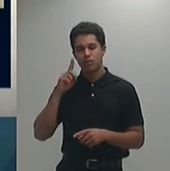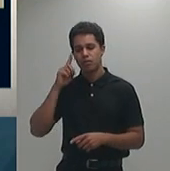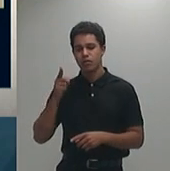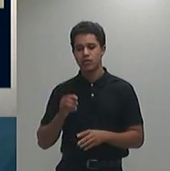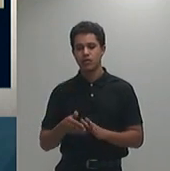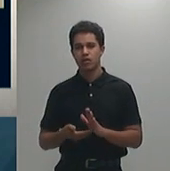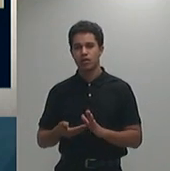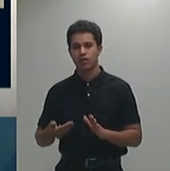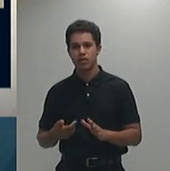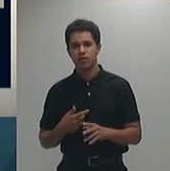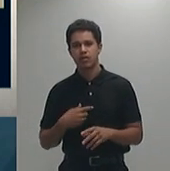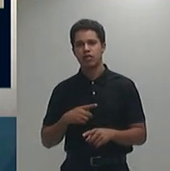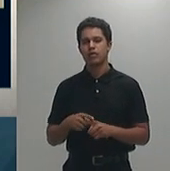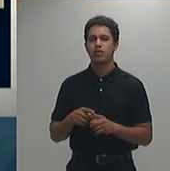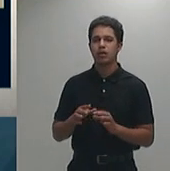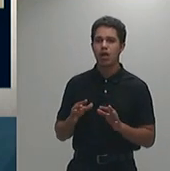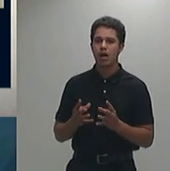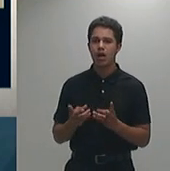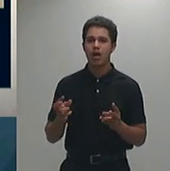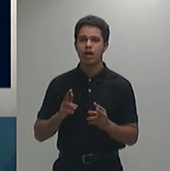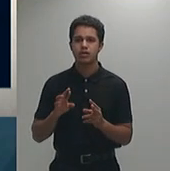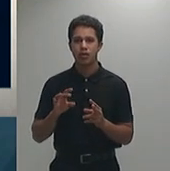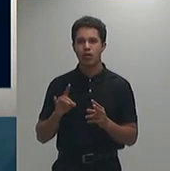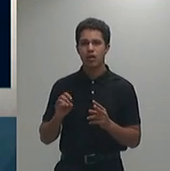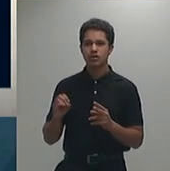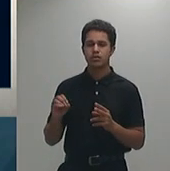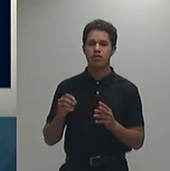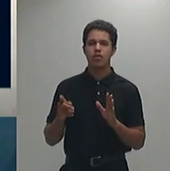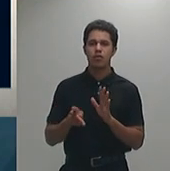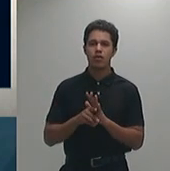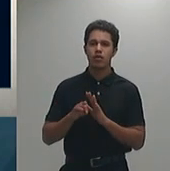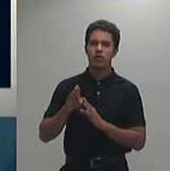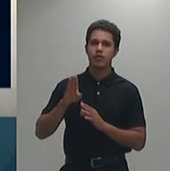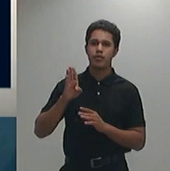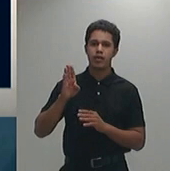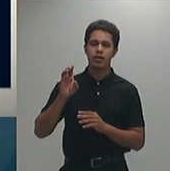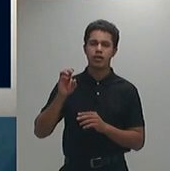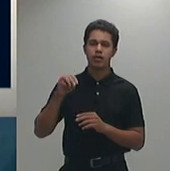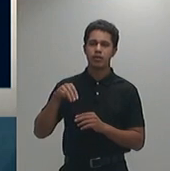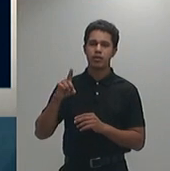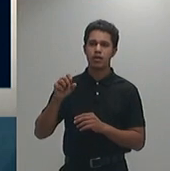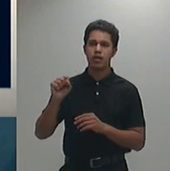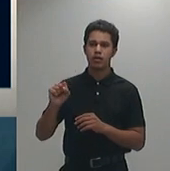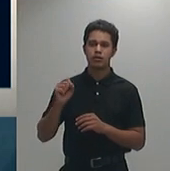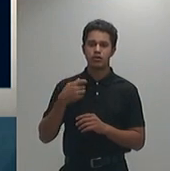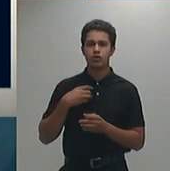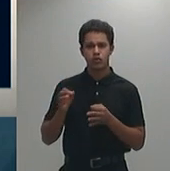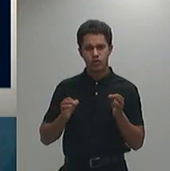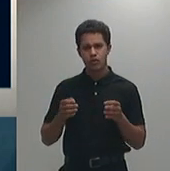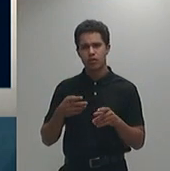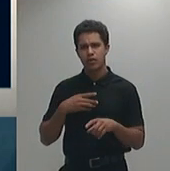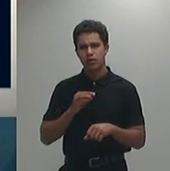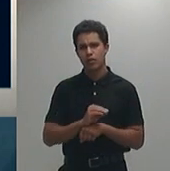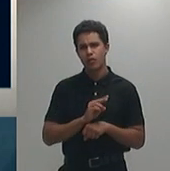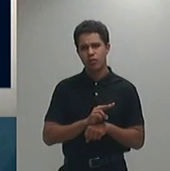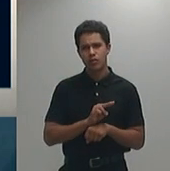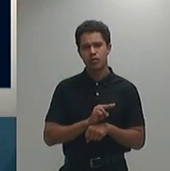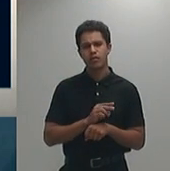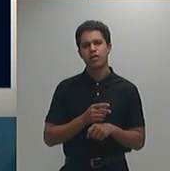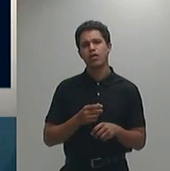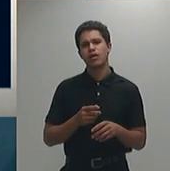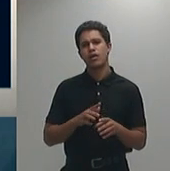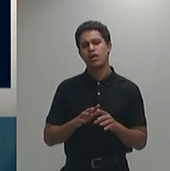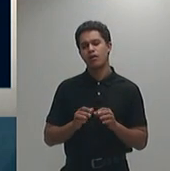de instauração de arbitragem tentados pelo BNDS justamente destinados a preservar e de da votação afastando-se o conflito de